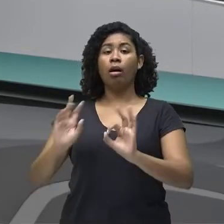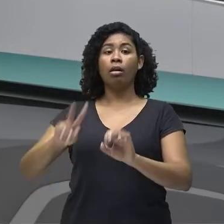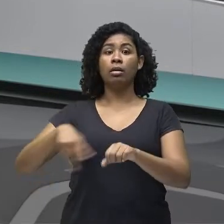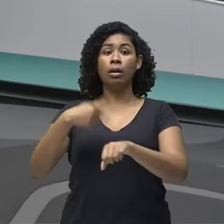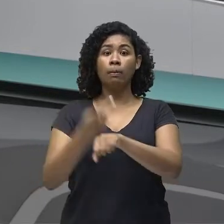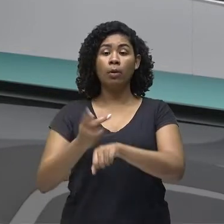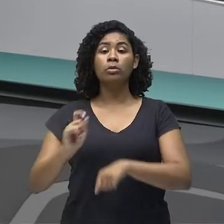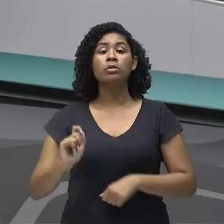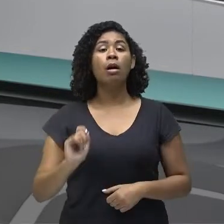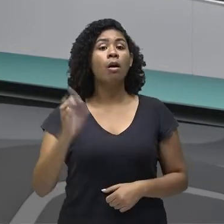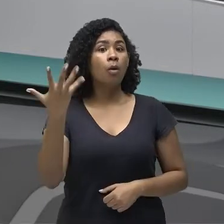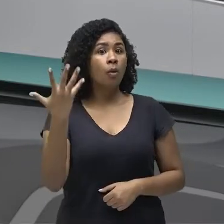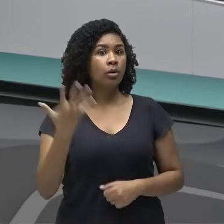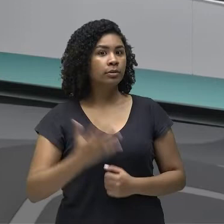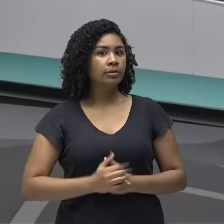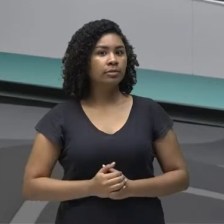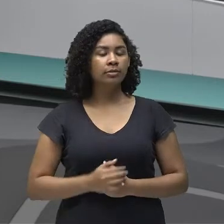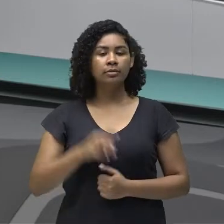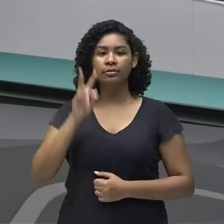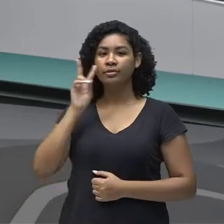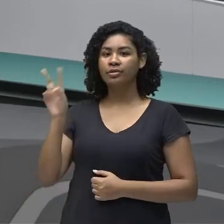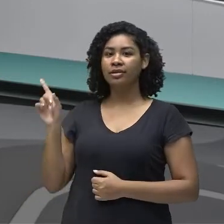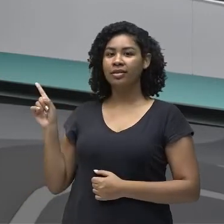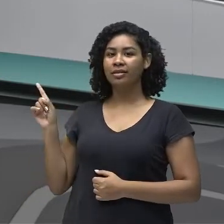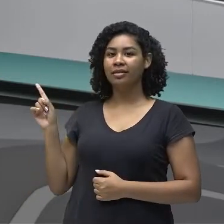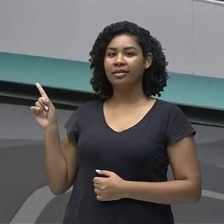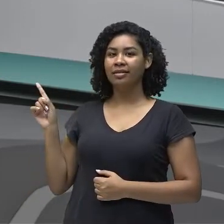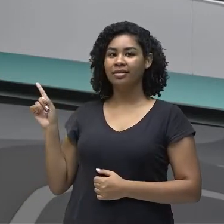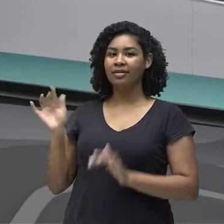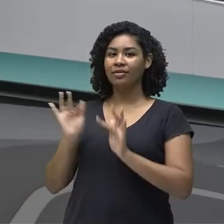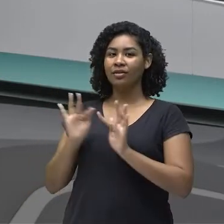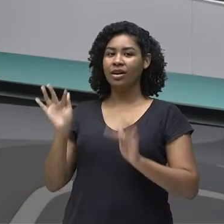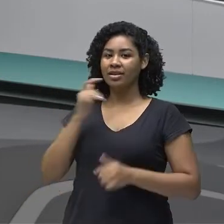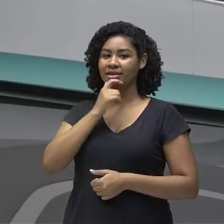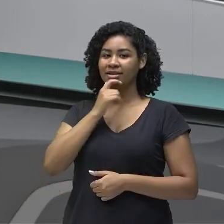Olha só, the cell phone rang. Observa ali a